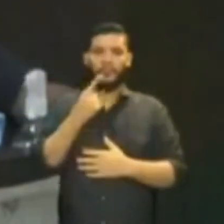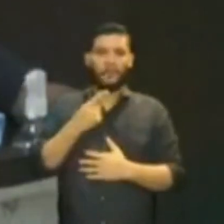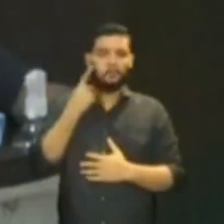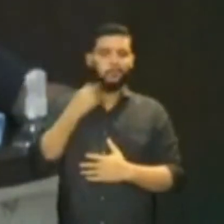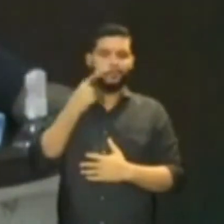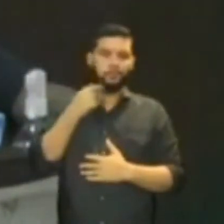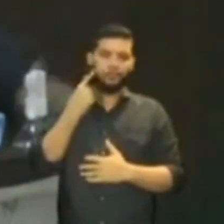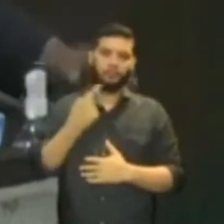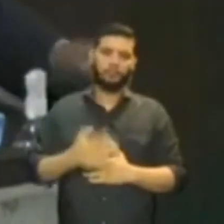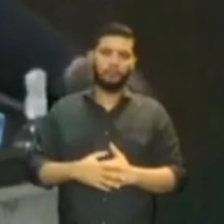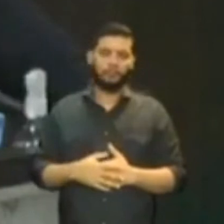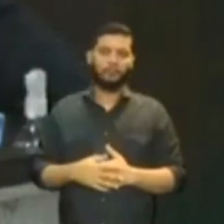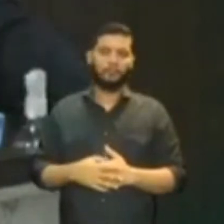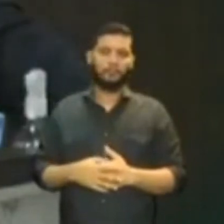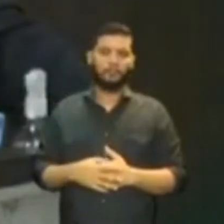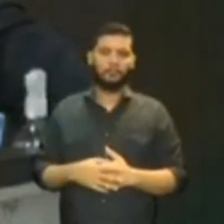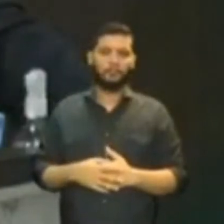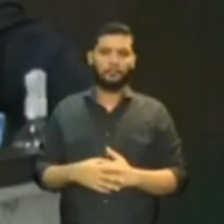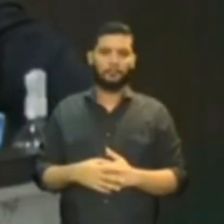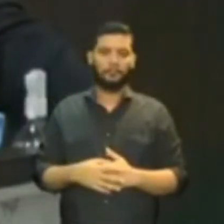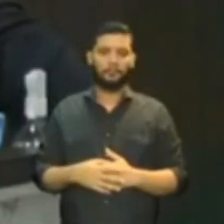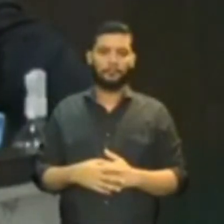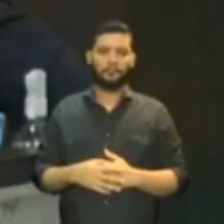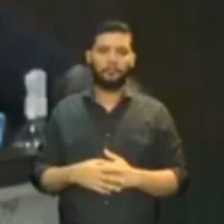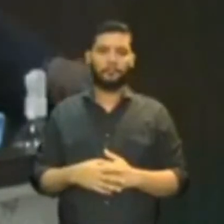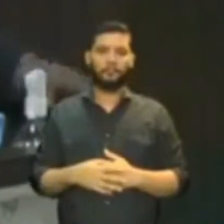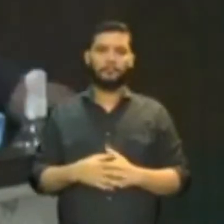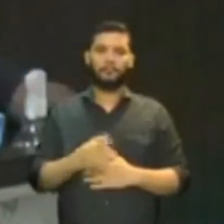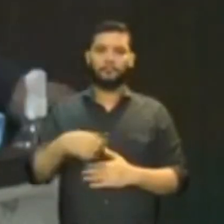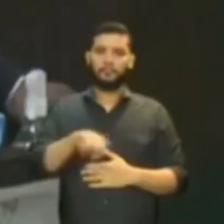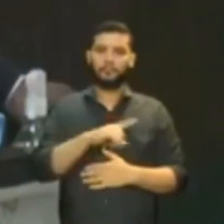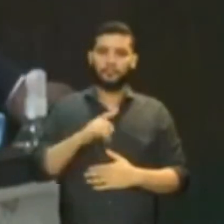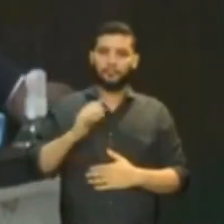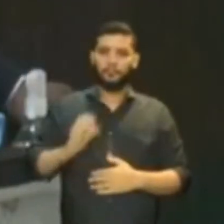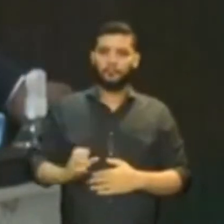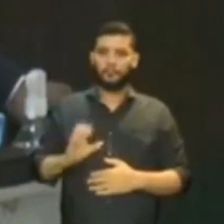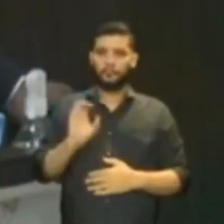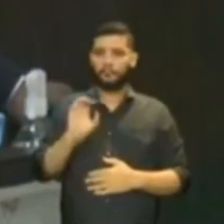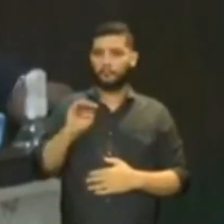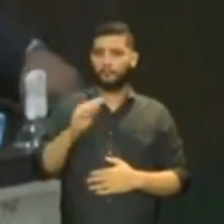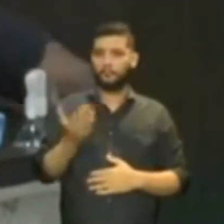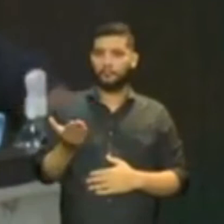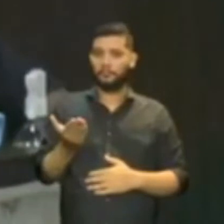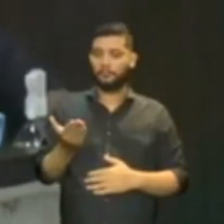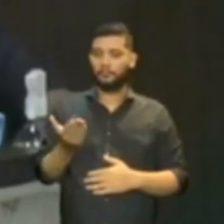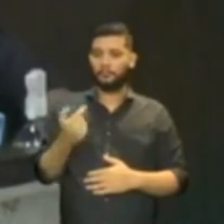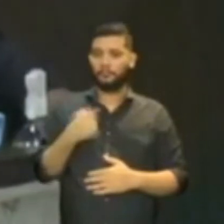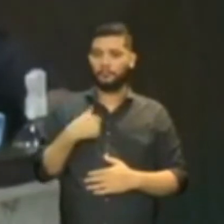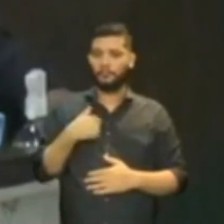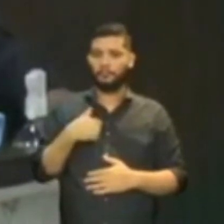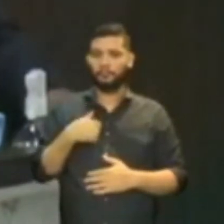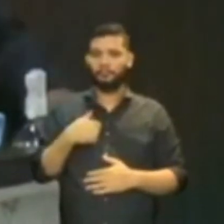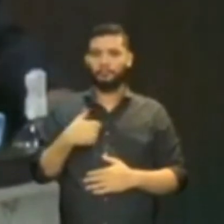jurídica para quem quer investir. Eu sou cidadão de Caucaia. Eu passei